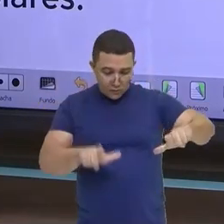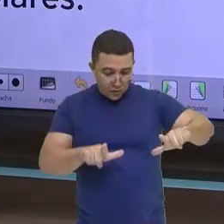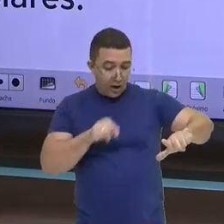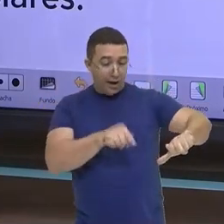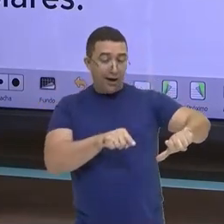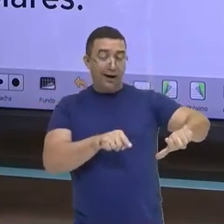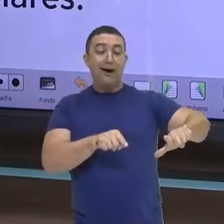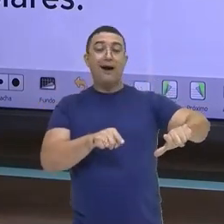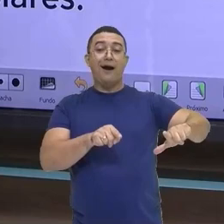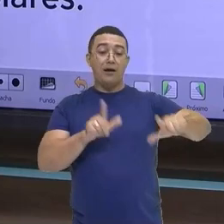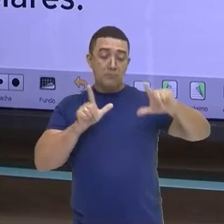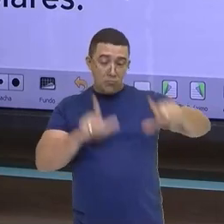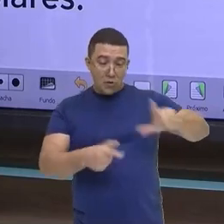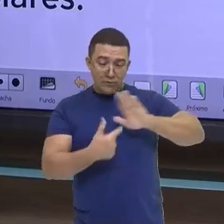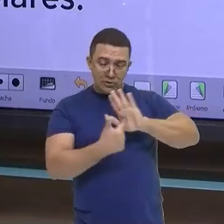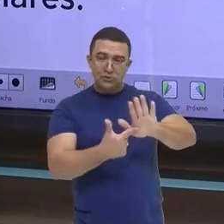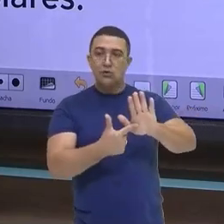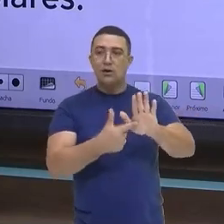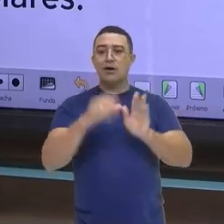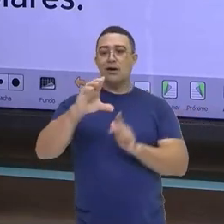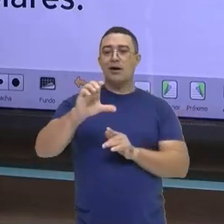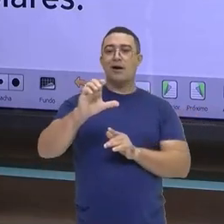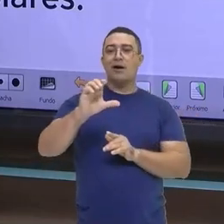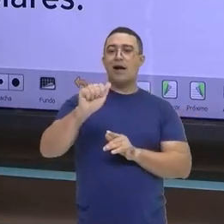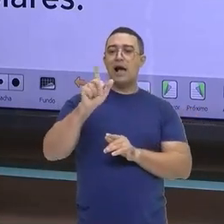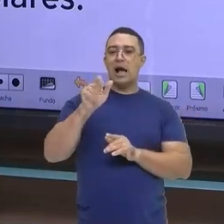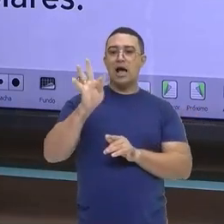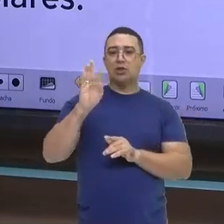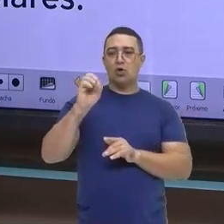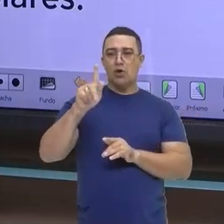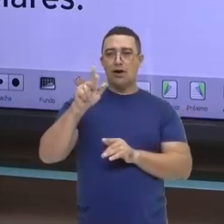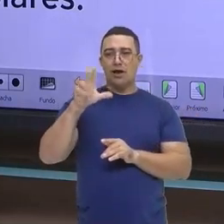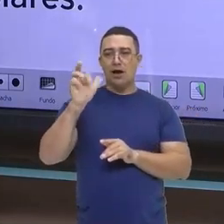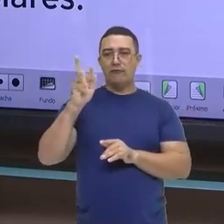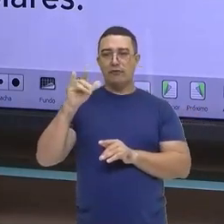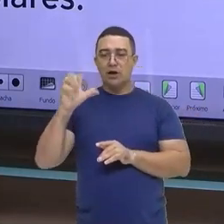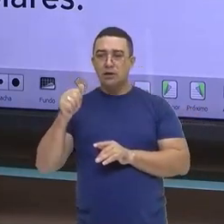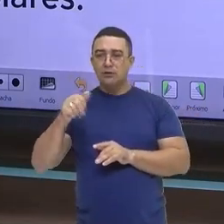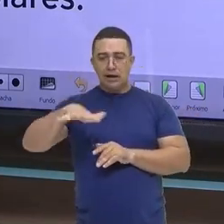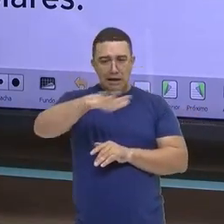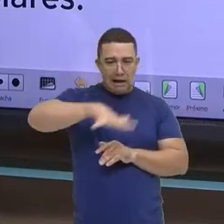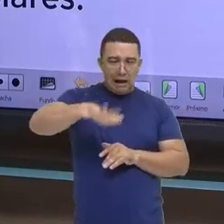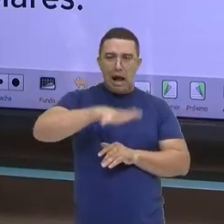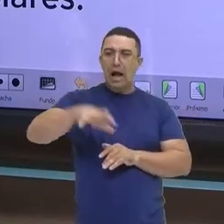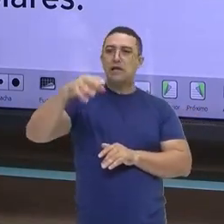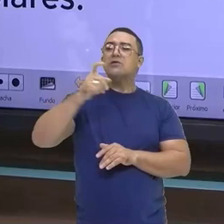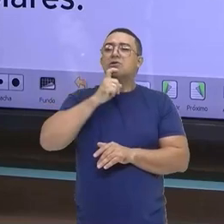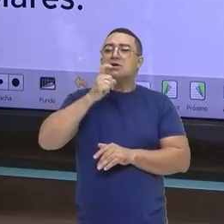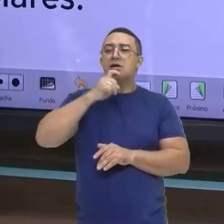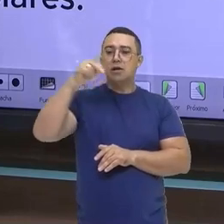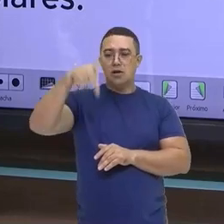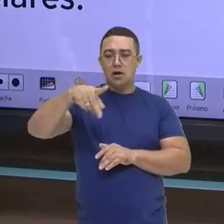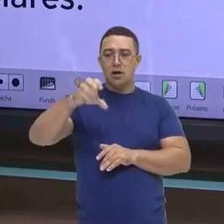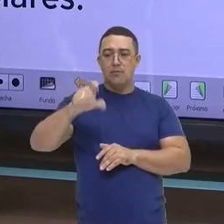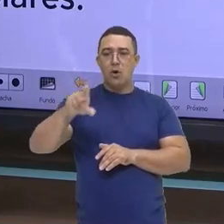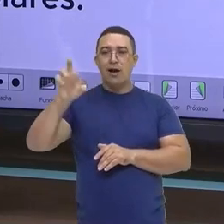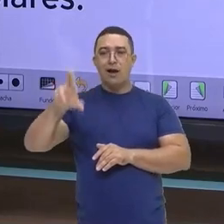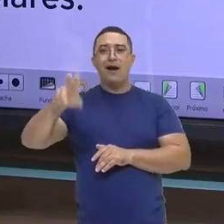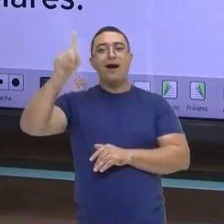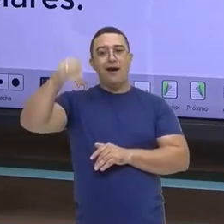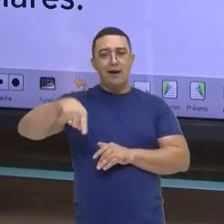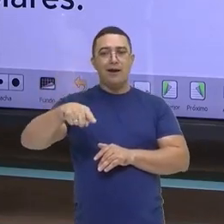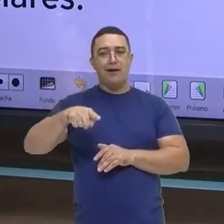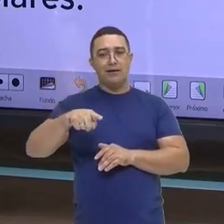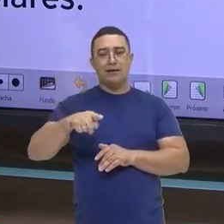projeção cartográfica, zona polar, você já vai saber que é o tipo de projeção azimutal, tá